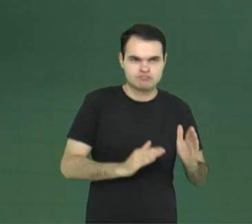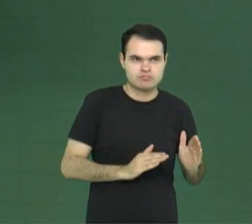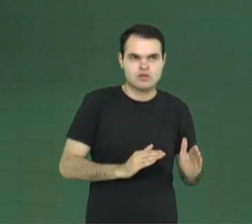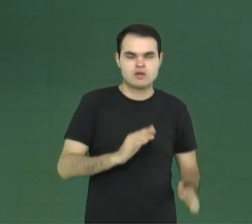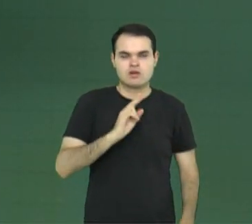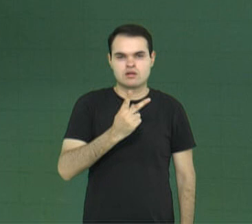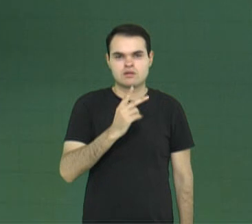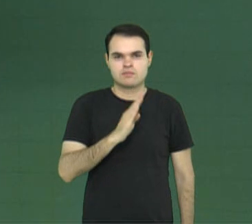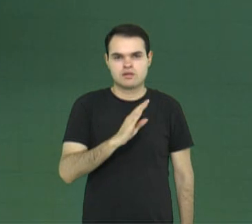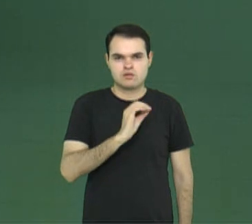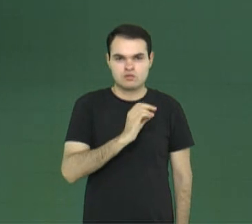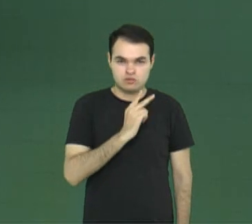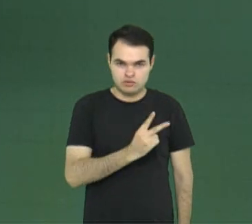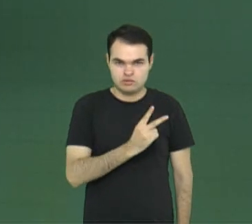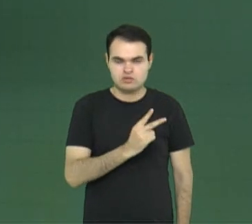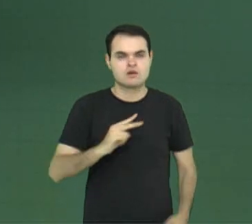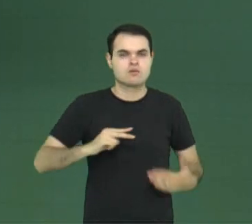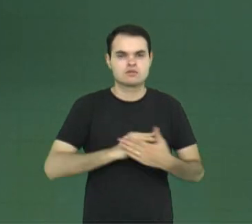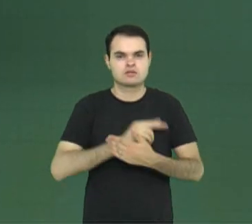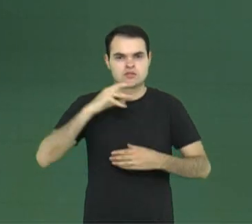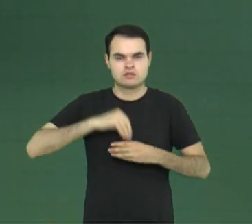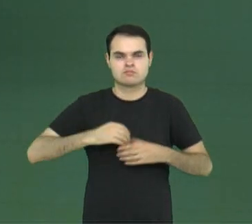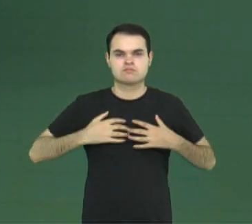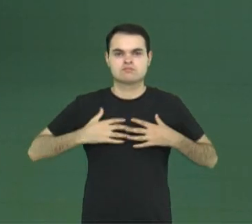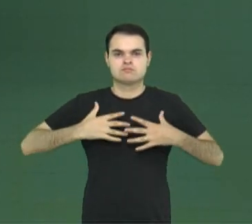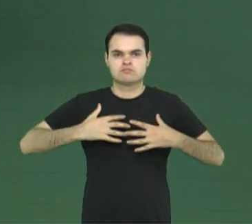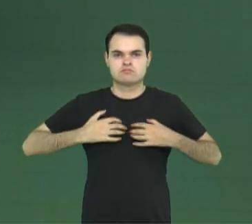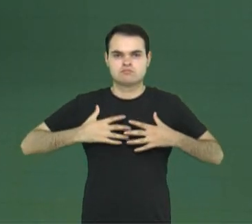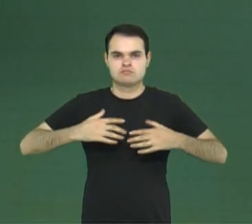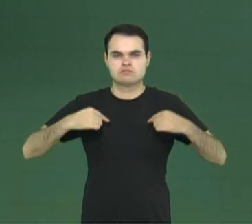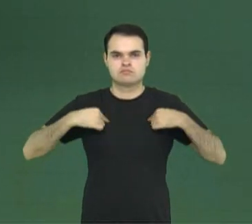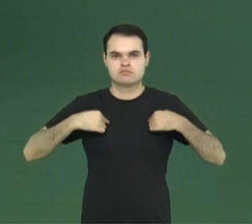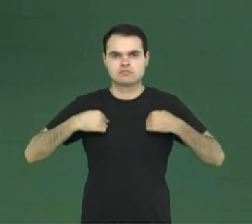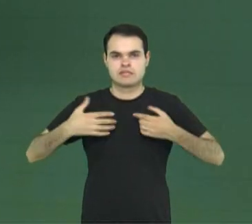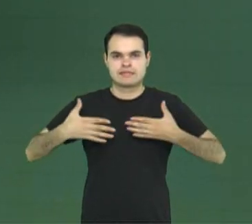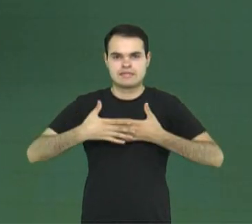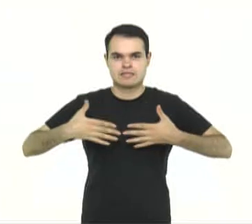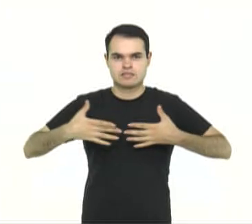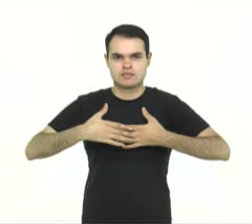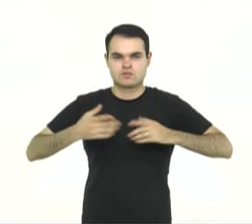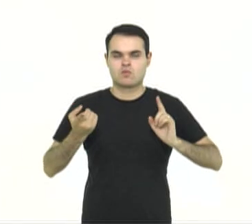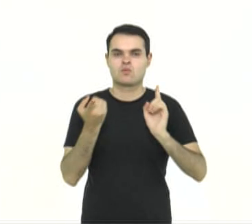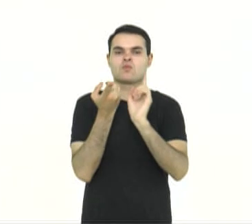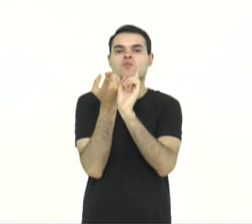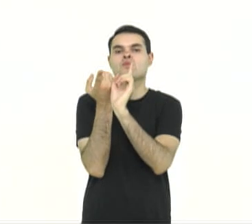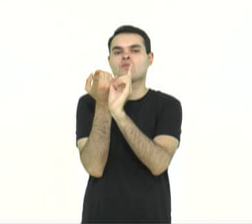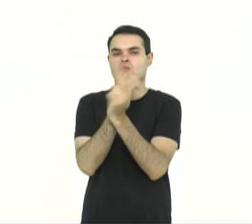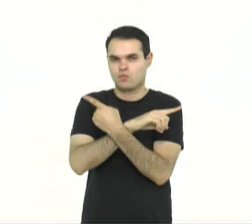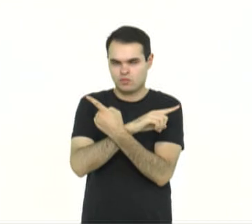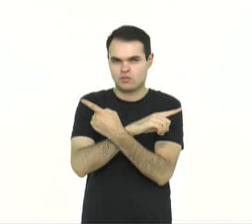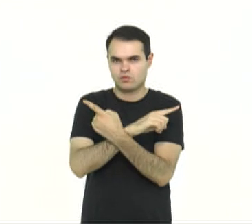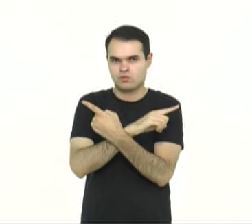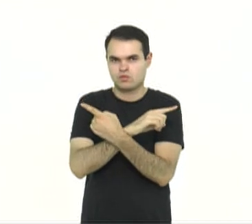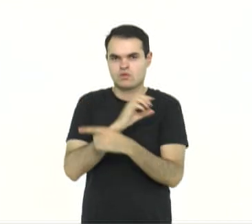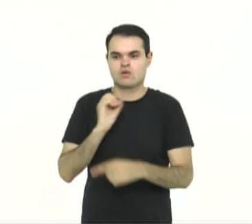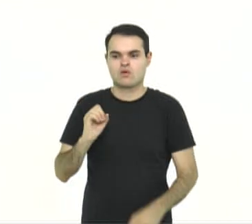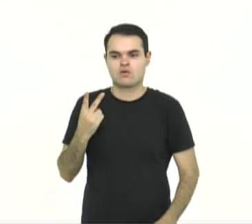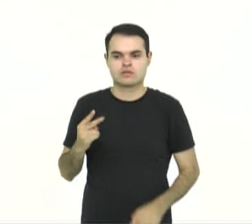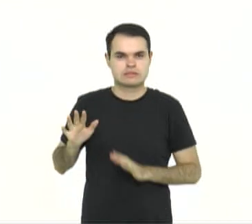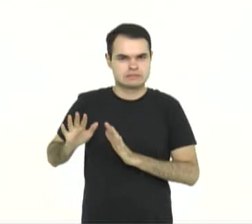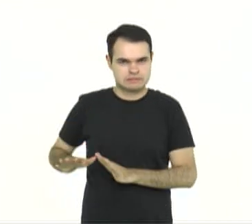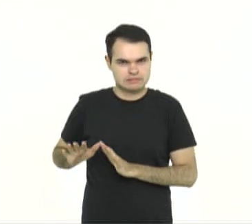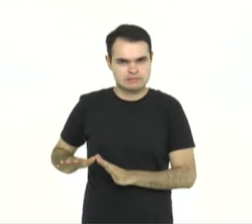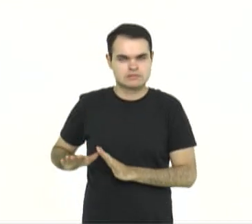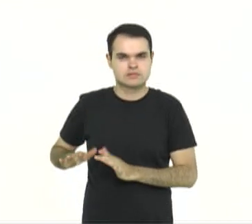oxihemoglobina, tá? Isso acontece nos pulmões, e quando eu estou passando dos tecidos, acontece o contrário, tá? Eu vou deixar o oxigênio